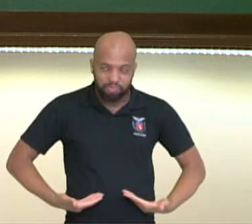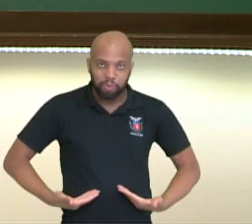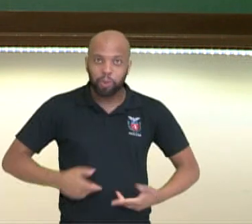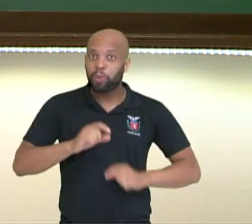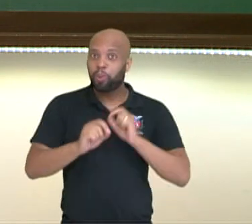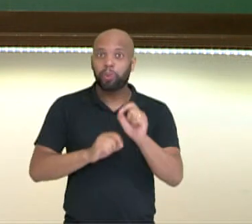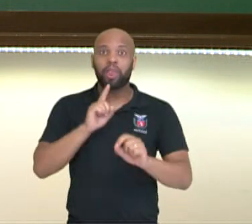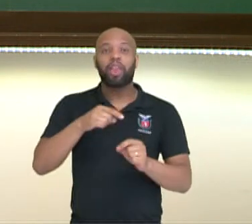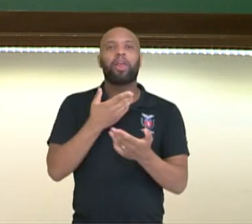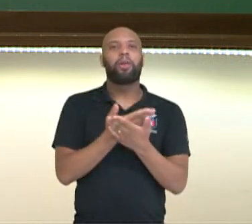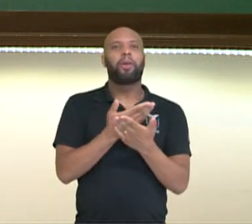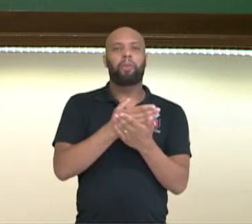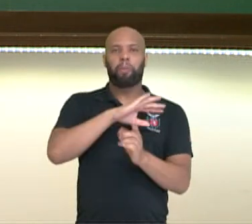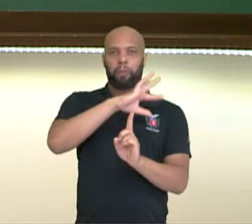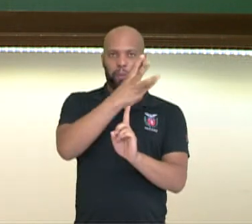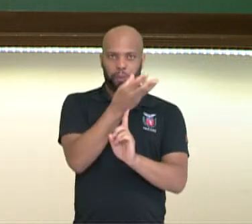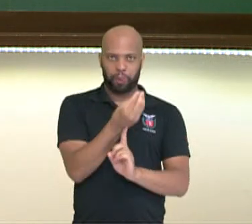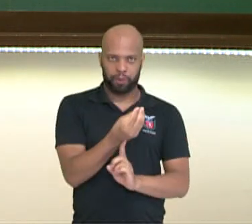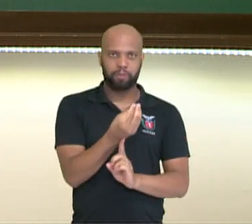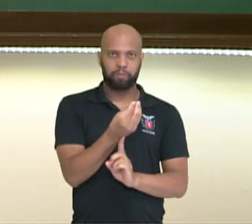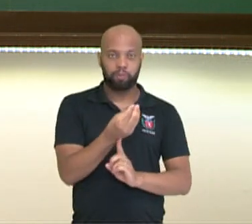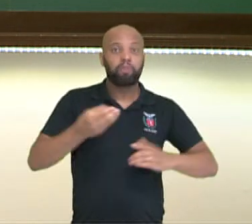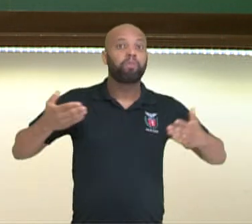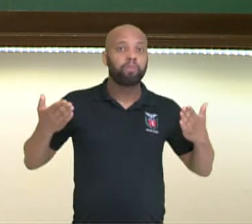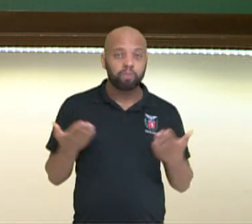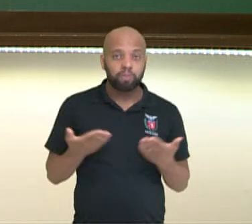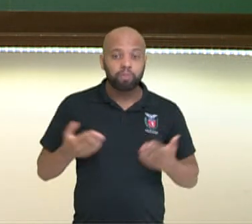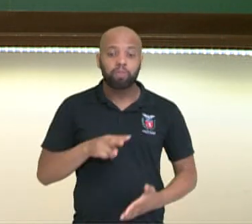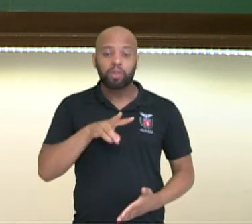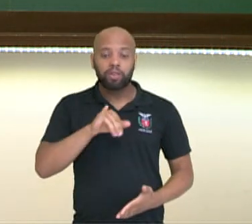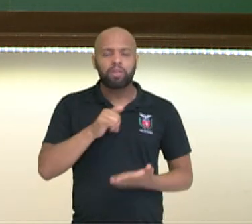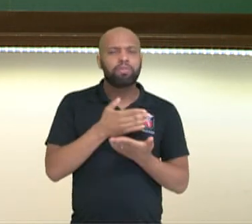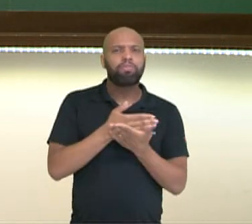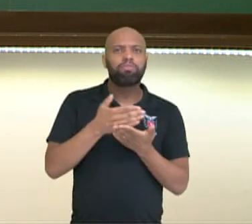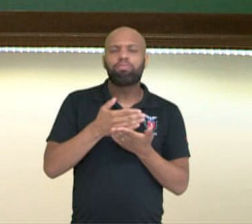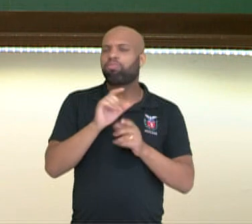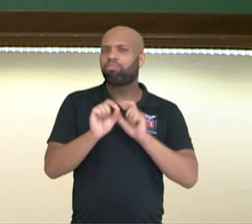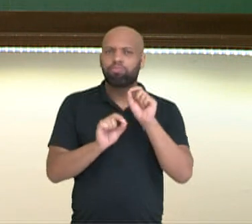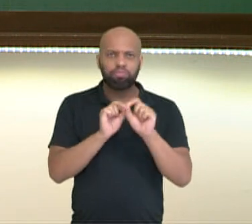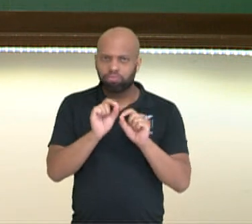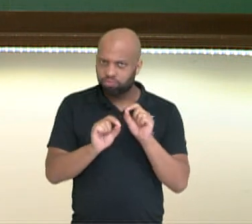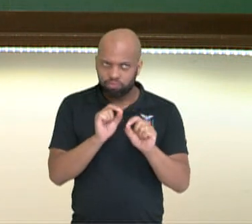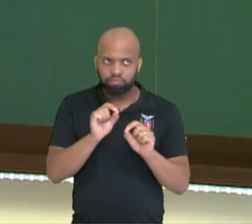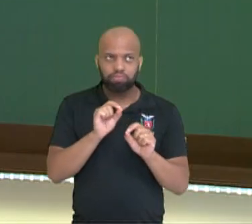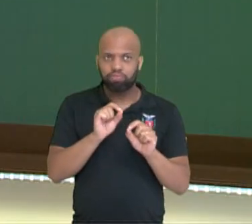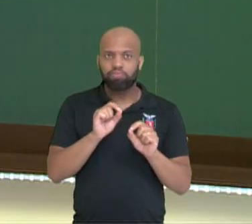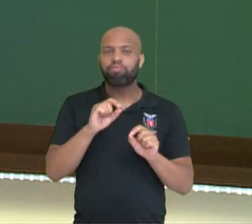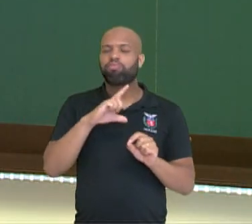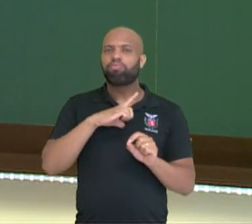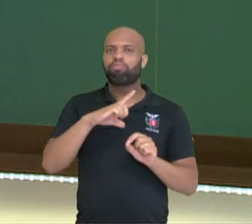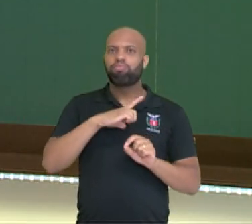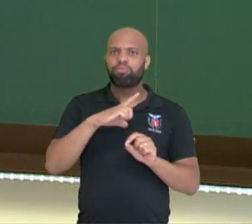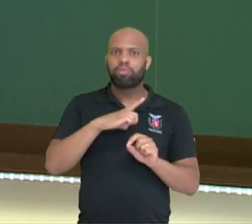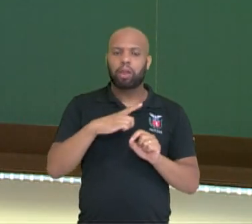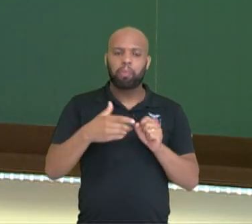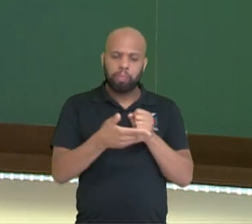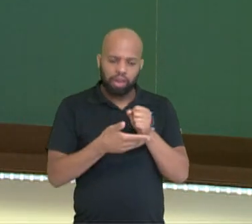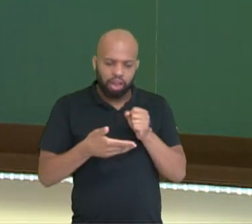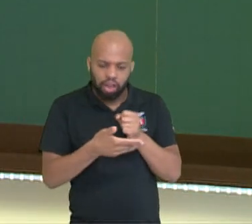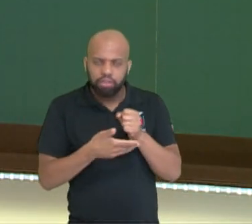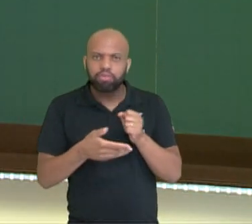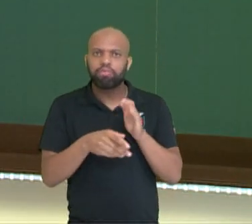Aula de arte. Aula de arte, e hoje a gente vai começar com o princípio da arte,